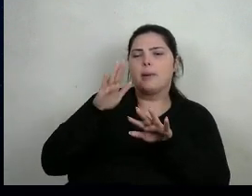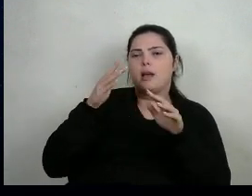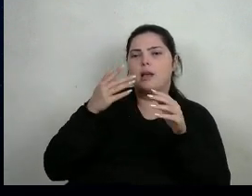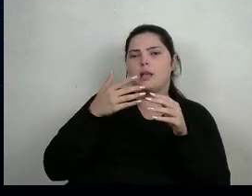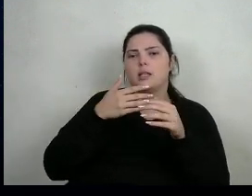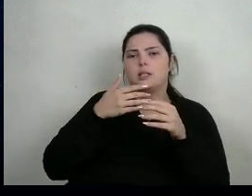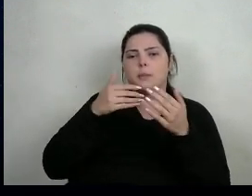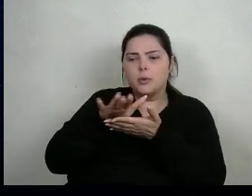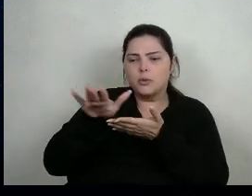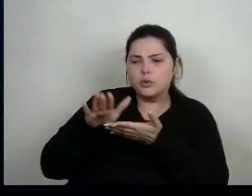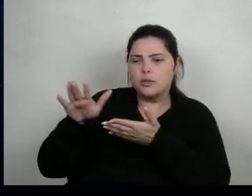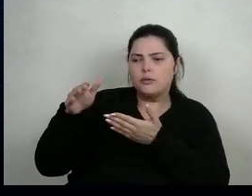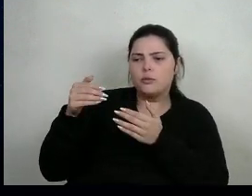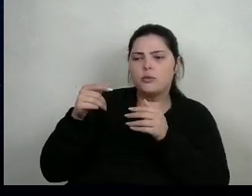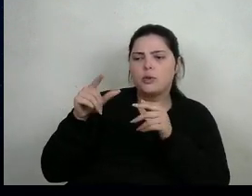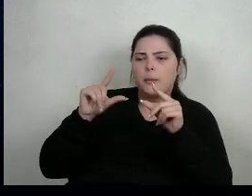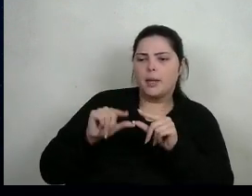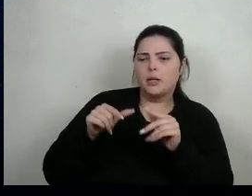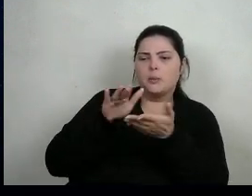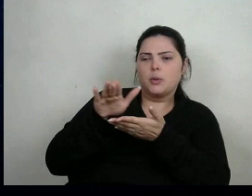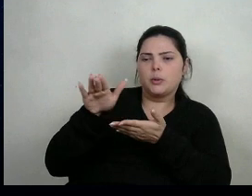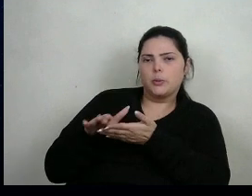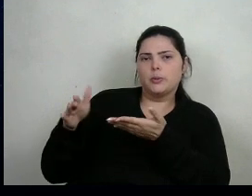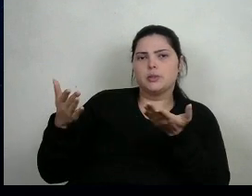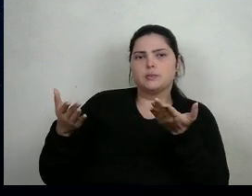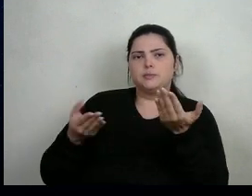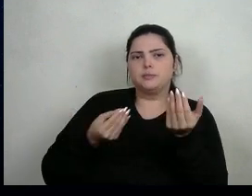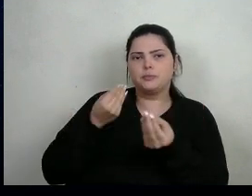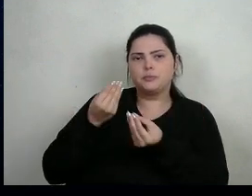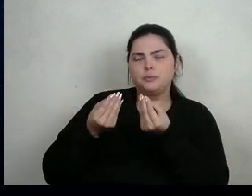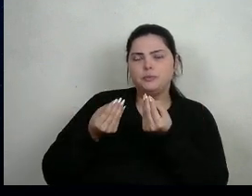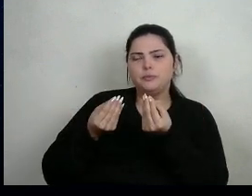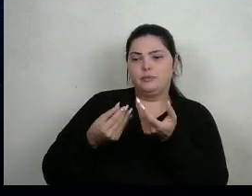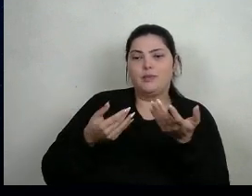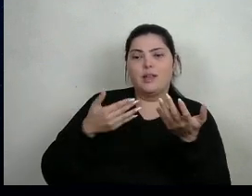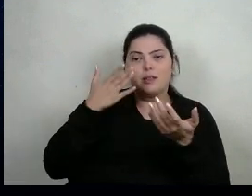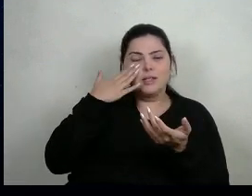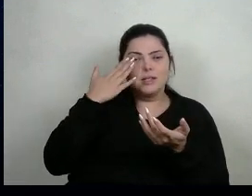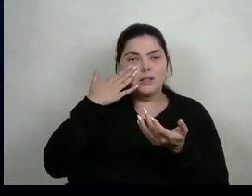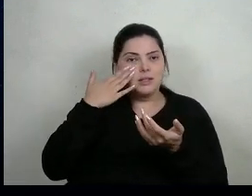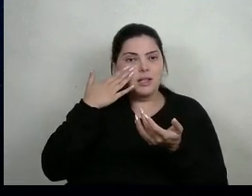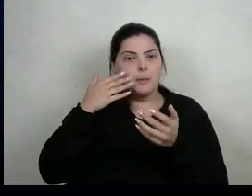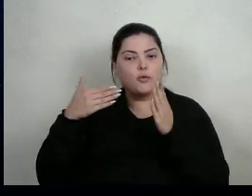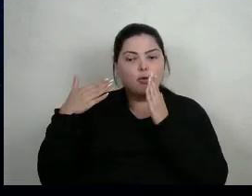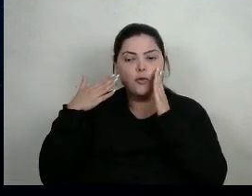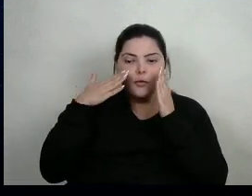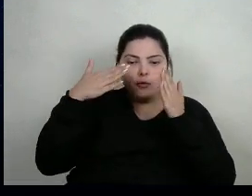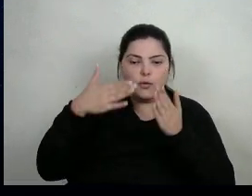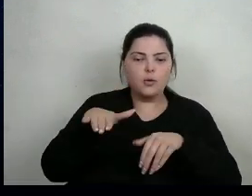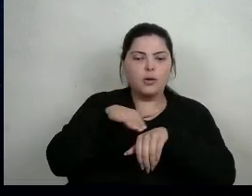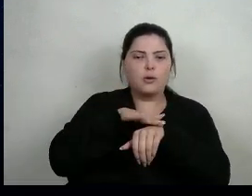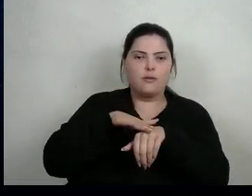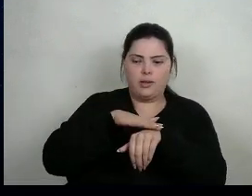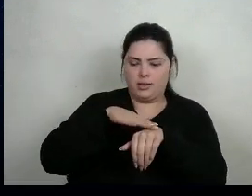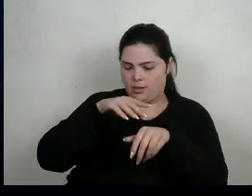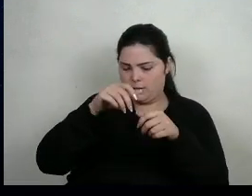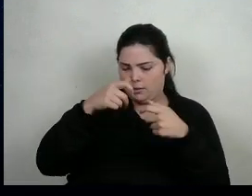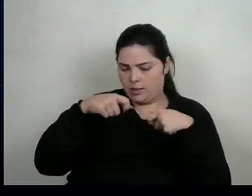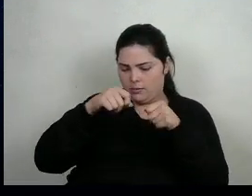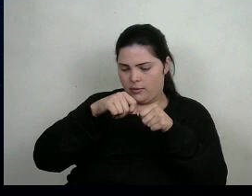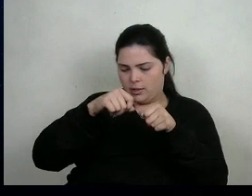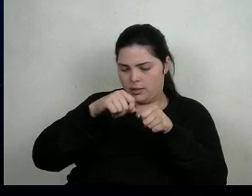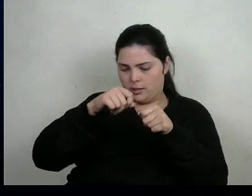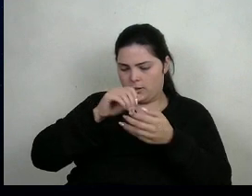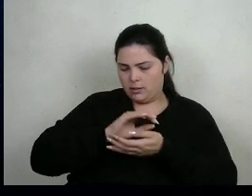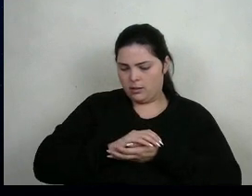produtivo e a partir daquele momento você sabe exatamente a direção que essa conversa vai tomar e possa garantir para vocês